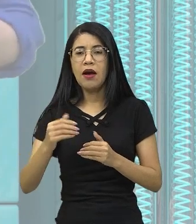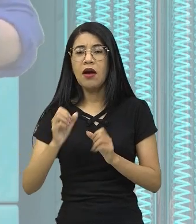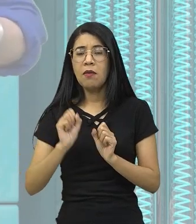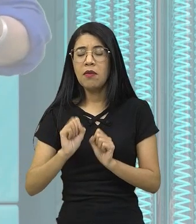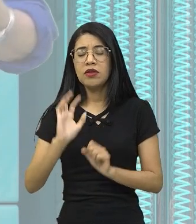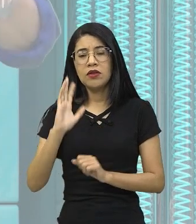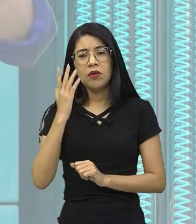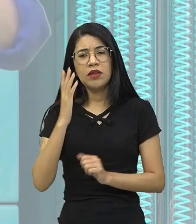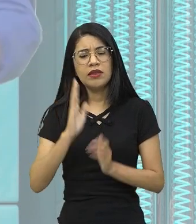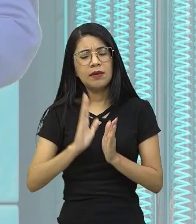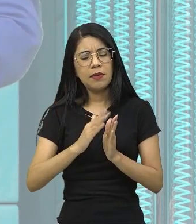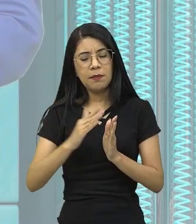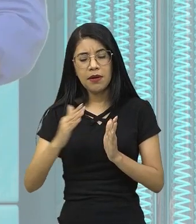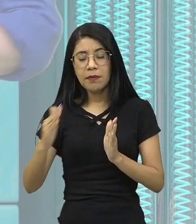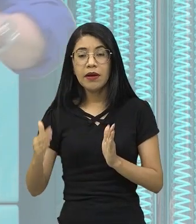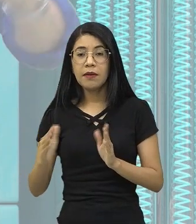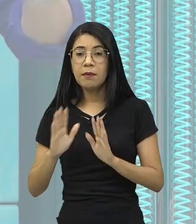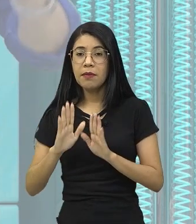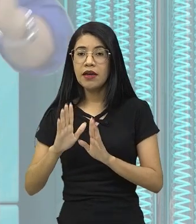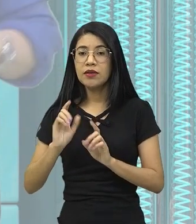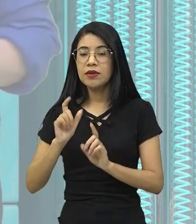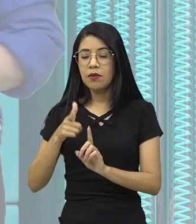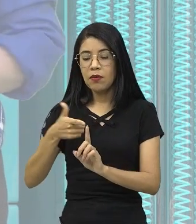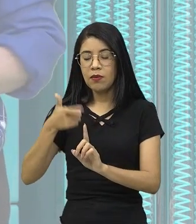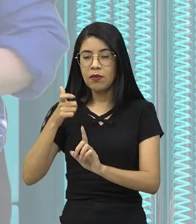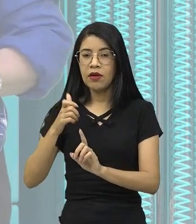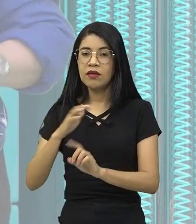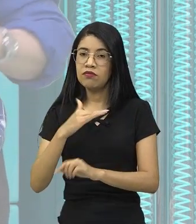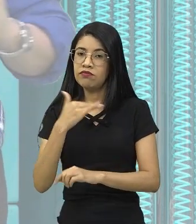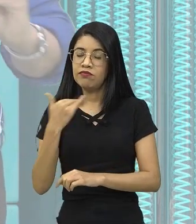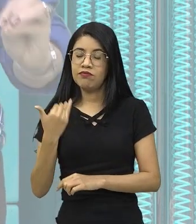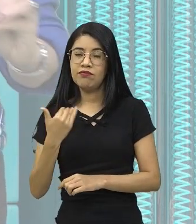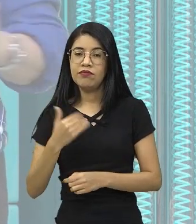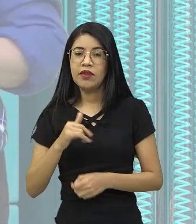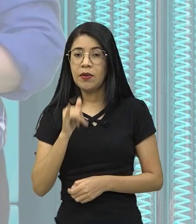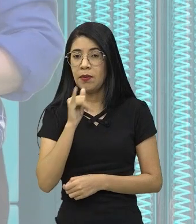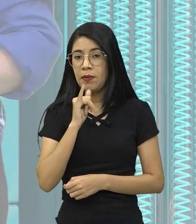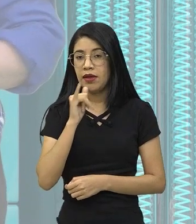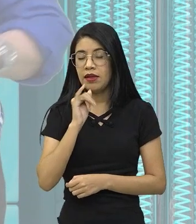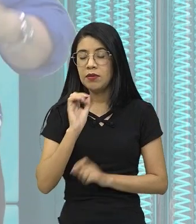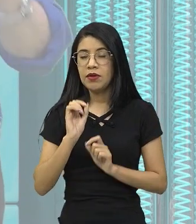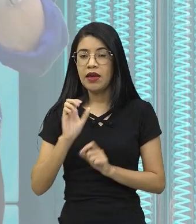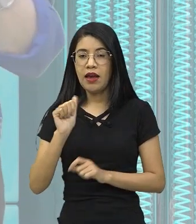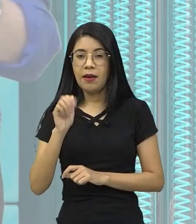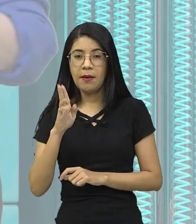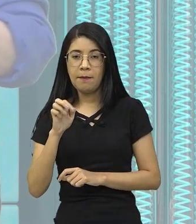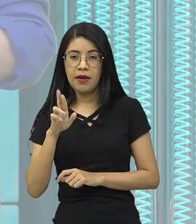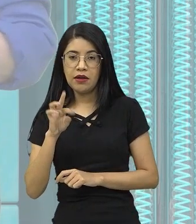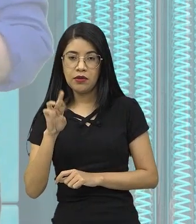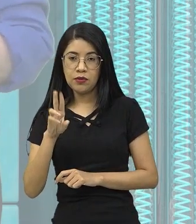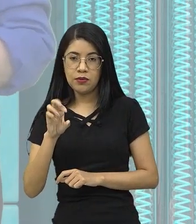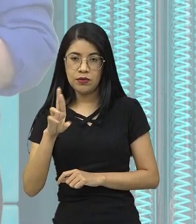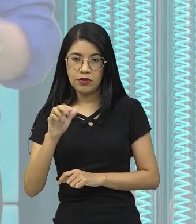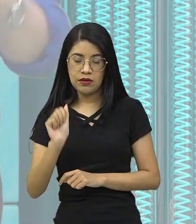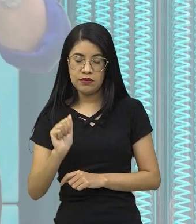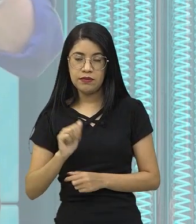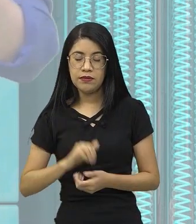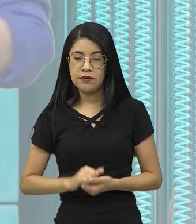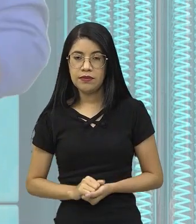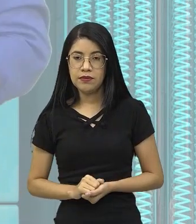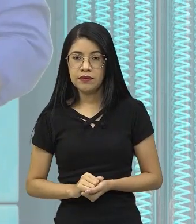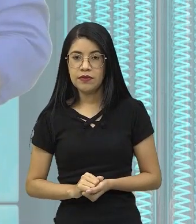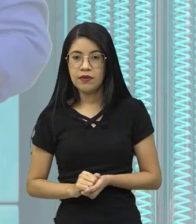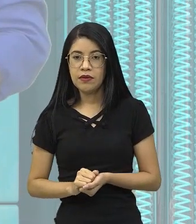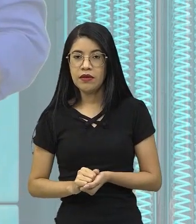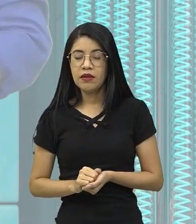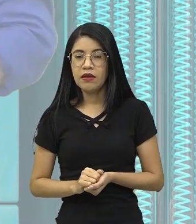mais adiante, certo? Então, aqui você teve um exemplo da abertura. Vamos agora entender